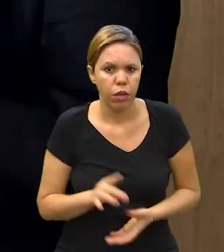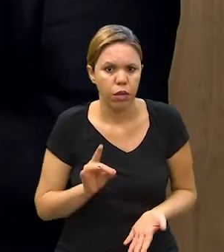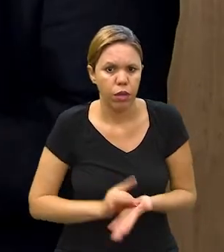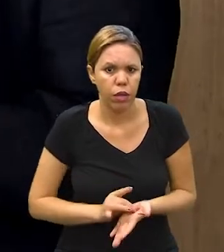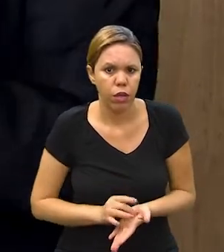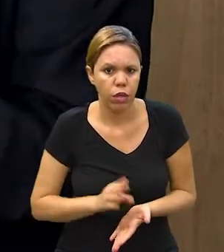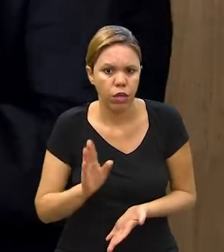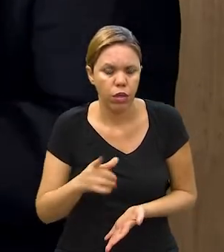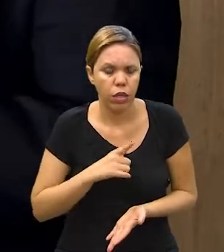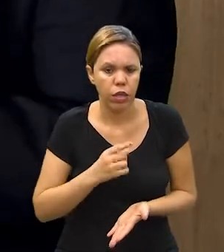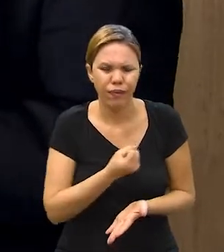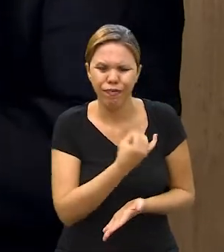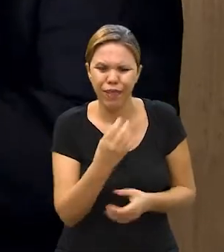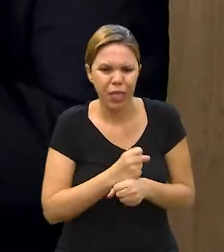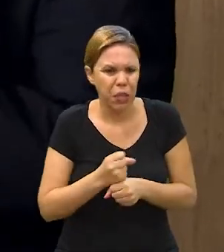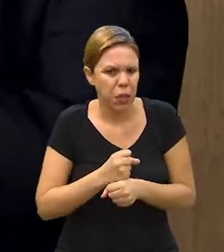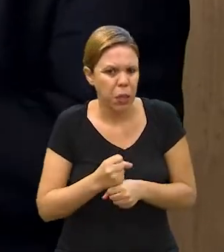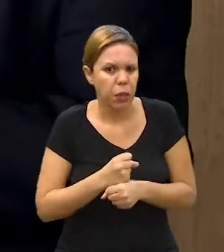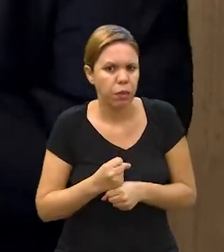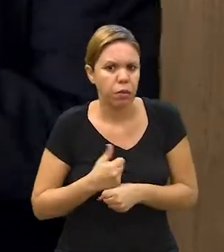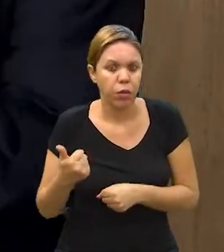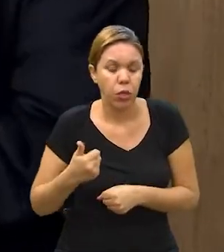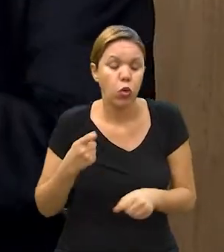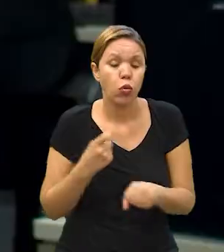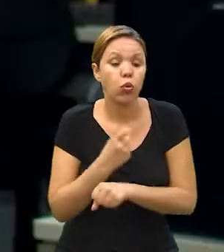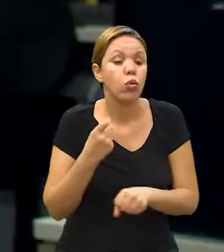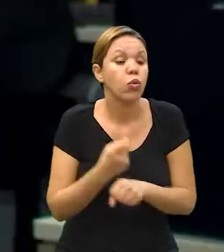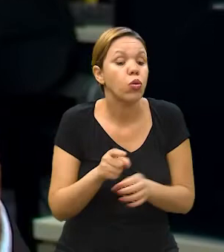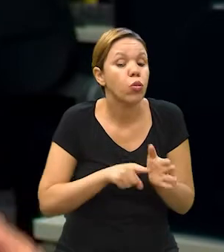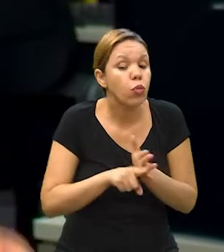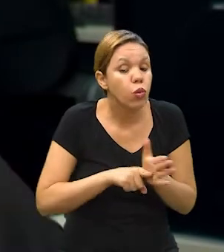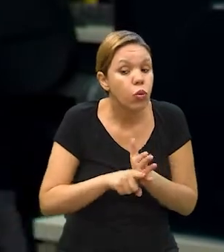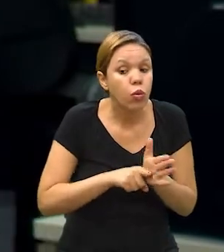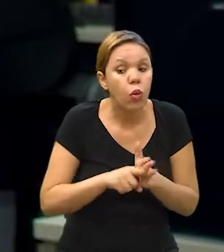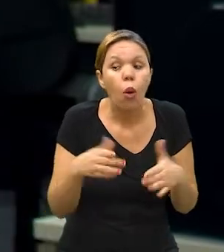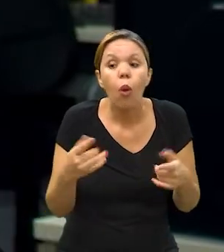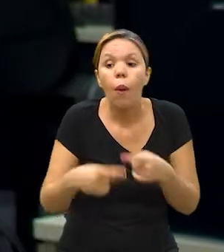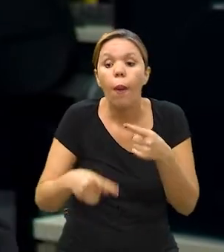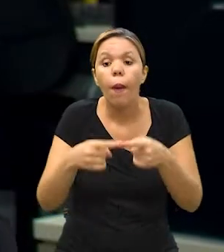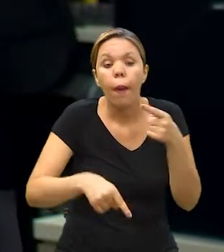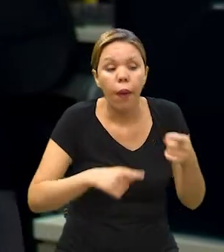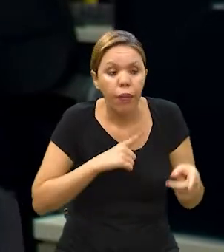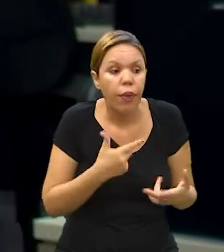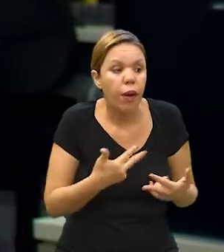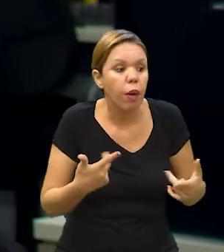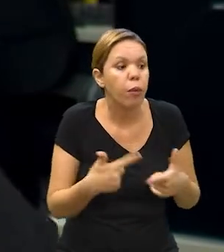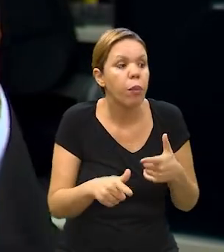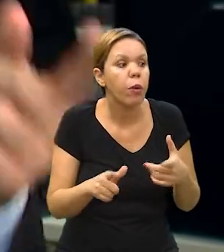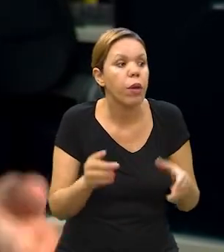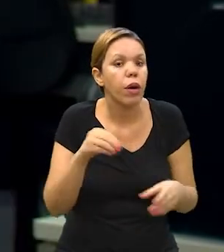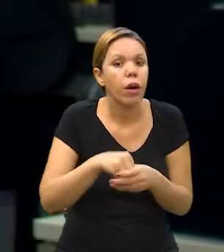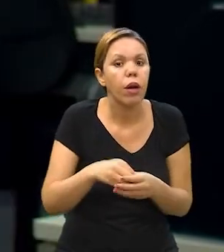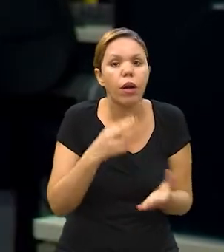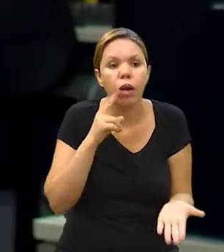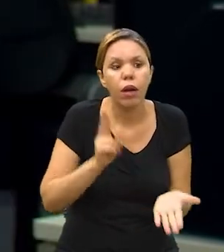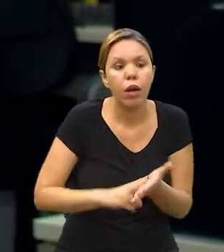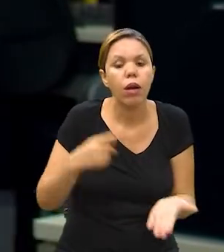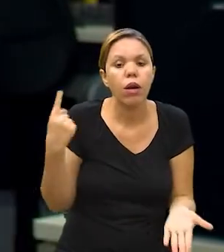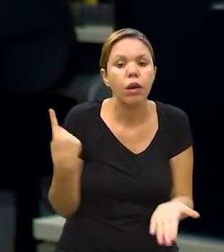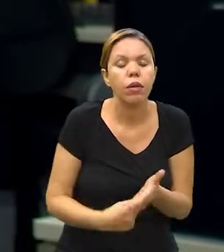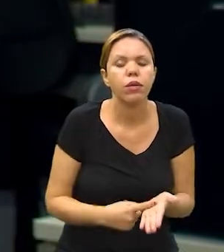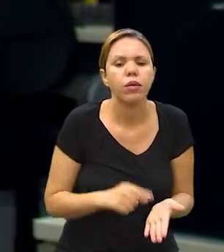nós já temos então vários anos e é isso, nós fomos primeiro então descobrindo se tinha as contrapartidas, descobrimos que tinha, né? Vimos uma carta compromisso, que é uma